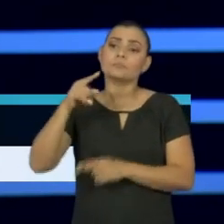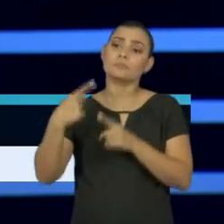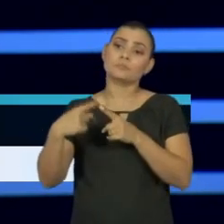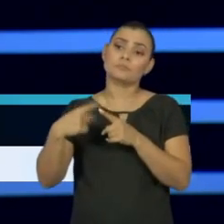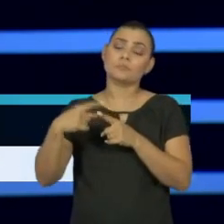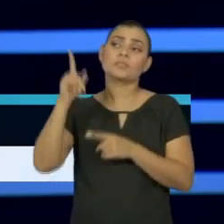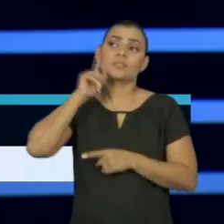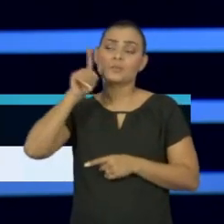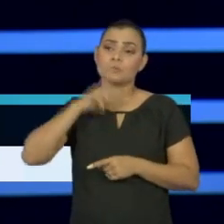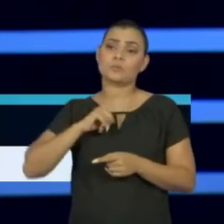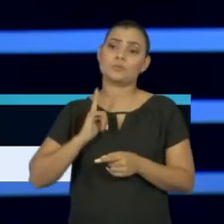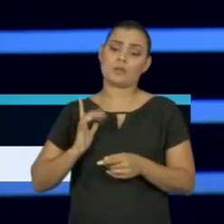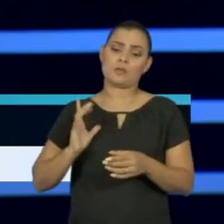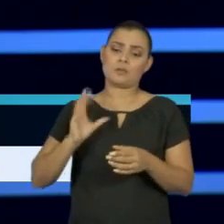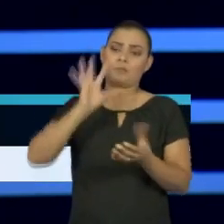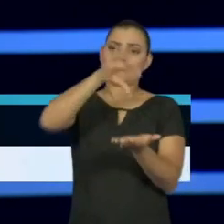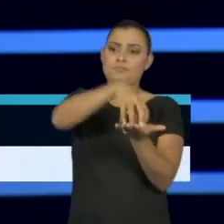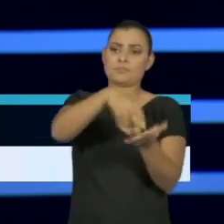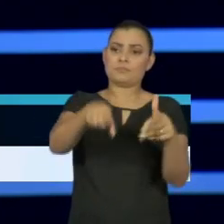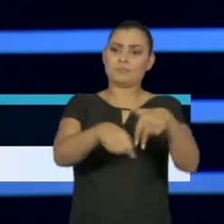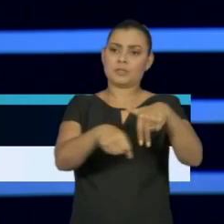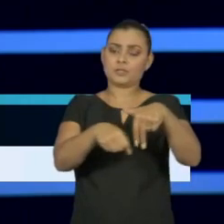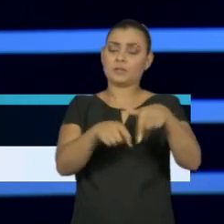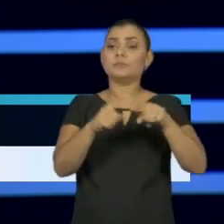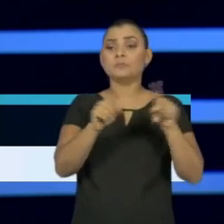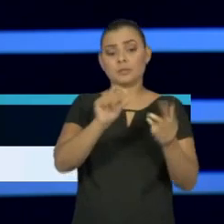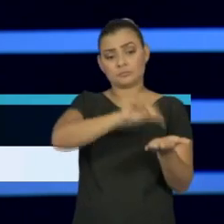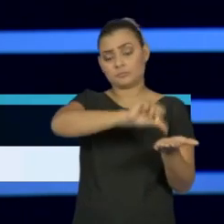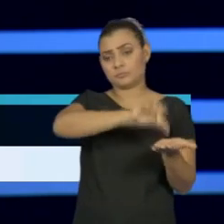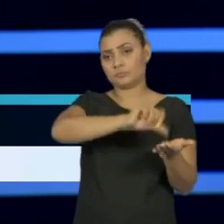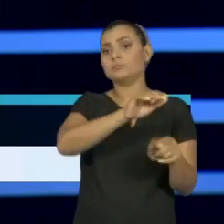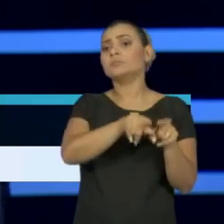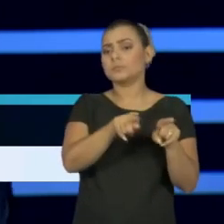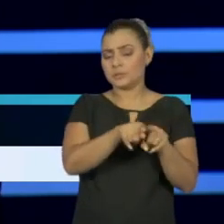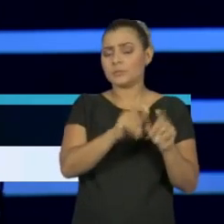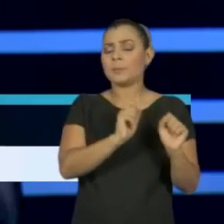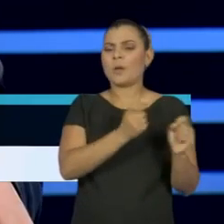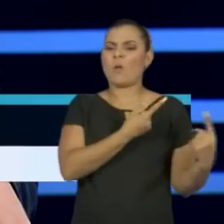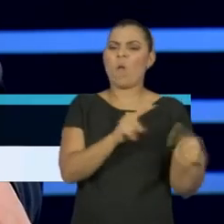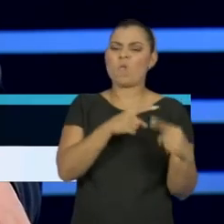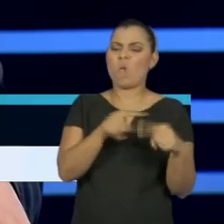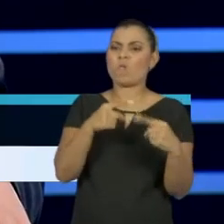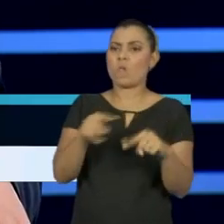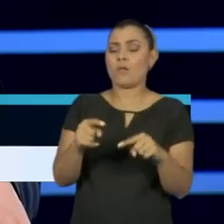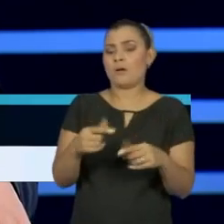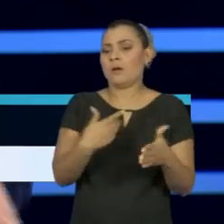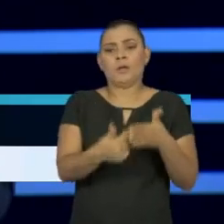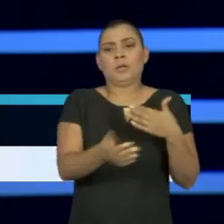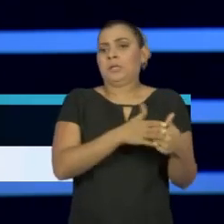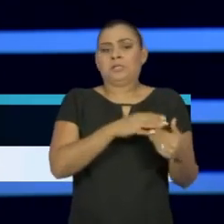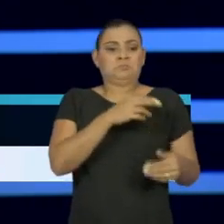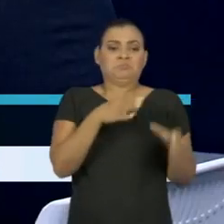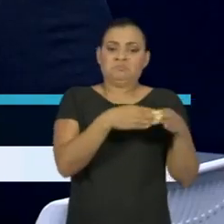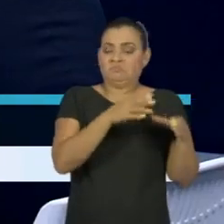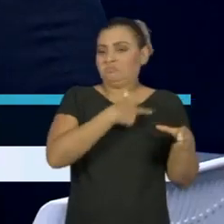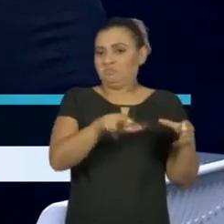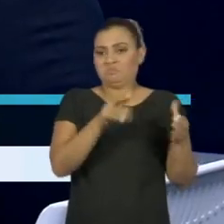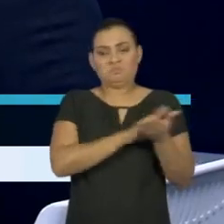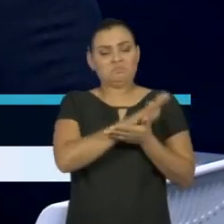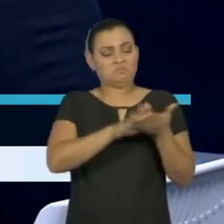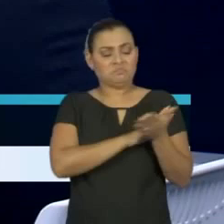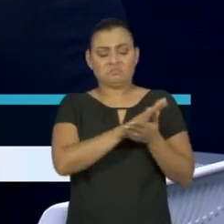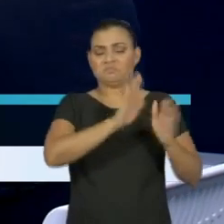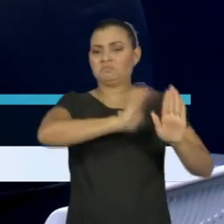têm base ou têm presença, pode acontecer sem ordem direta do próprio governo iraniano, sem ordem direta de nenhum grupo religioso, de nenhuma milícia, de nenhum